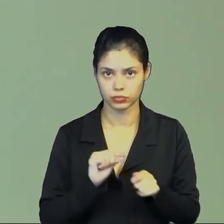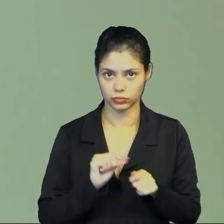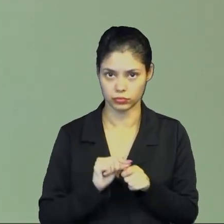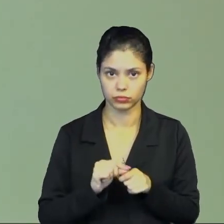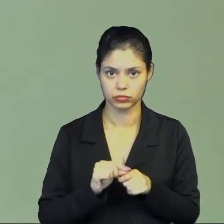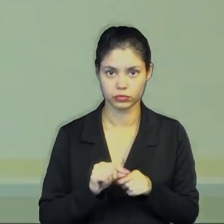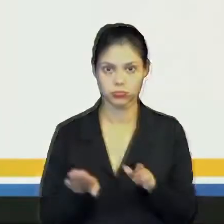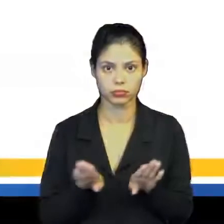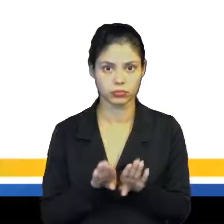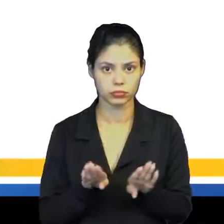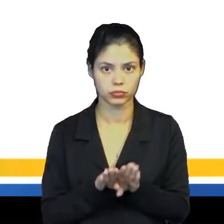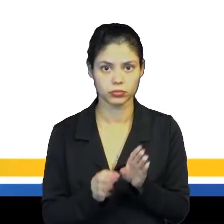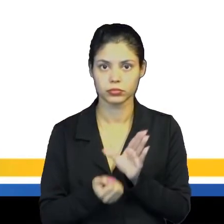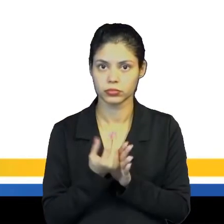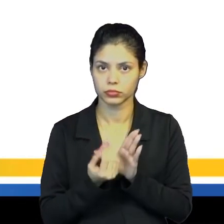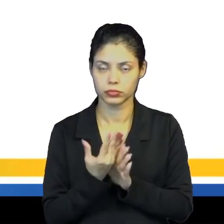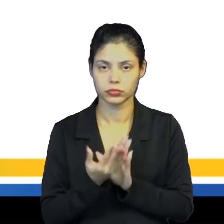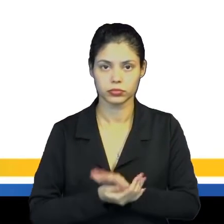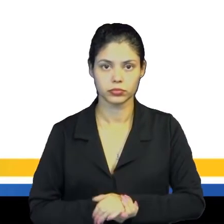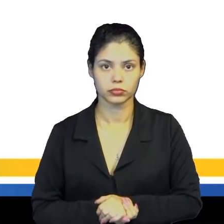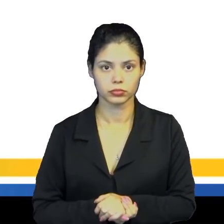pelo sucesso reprodutivo.